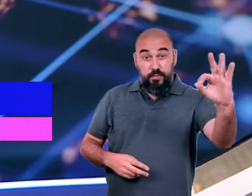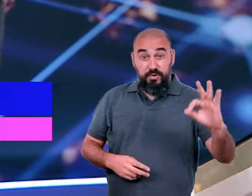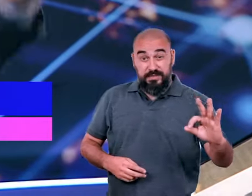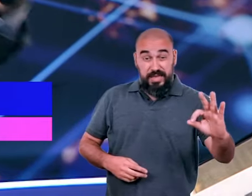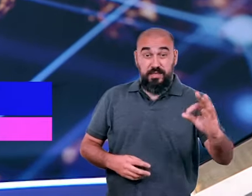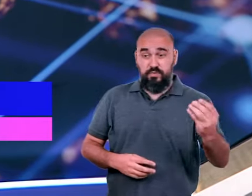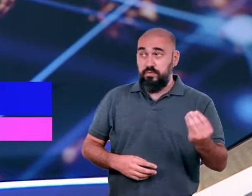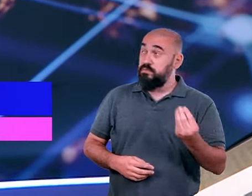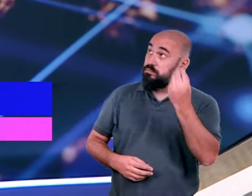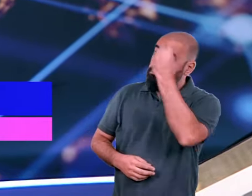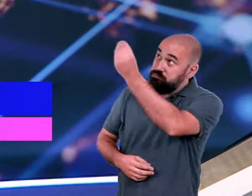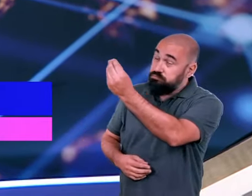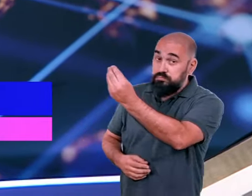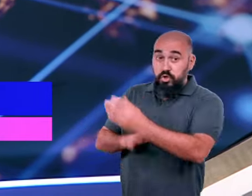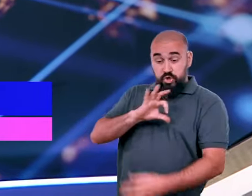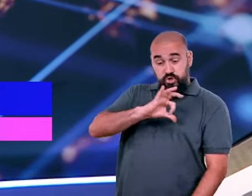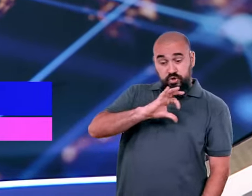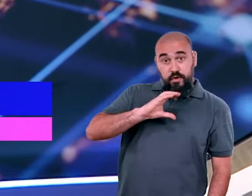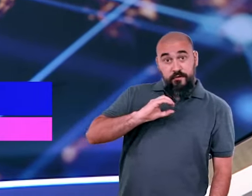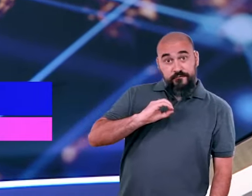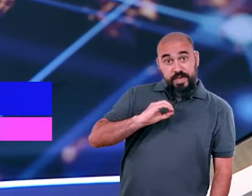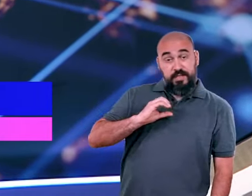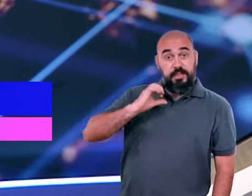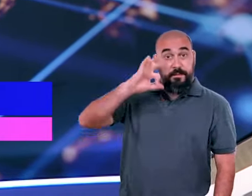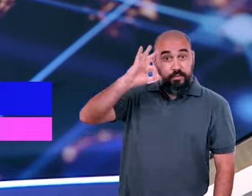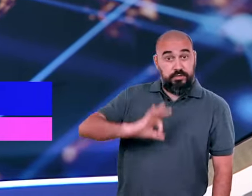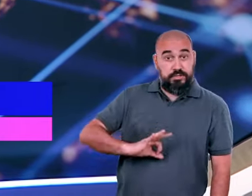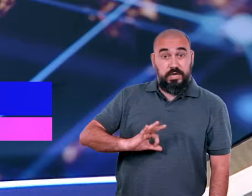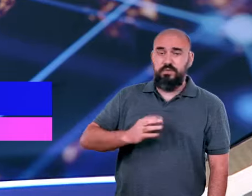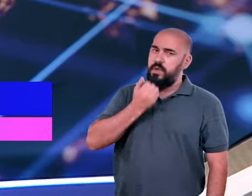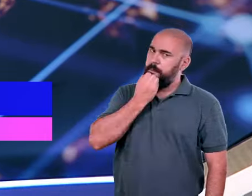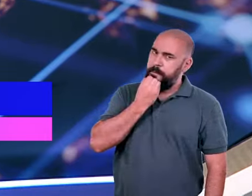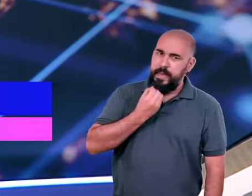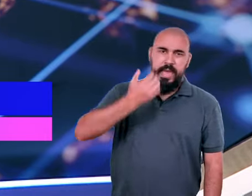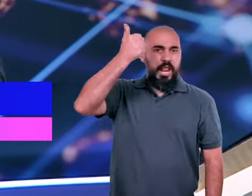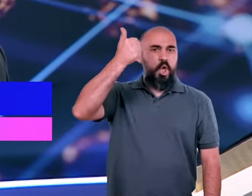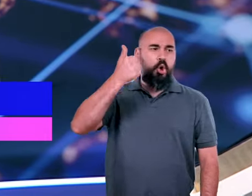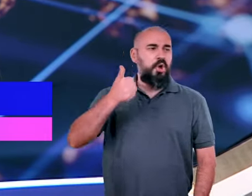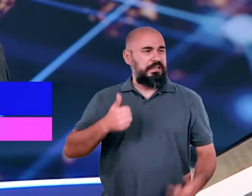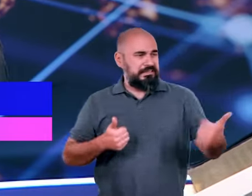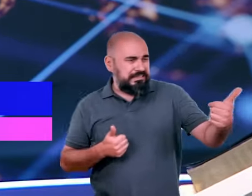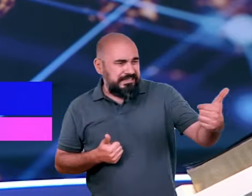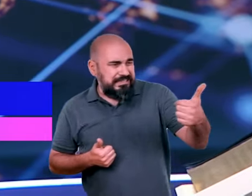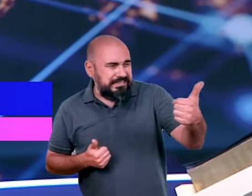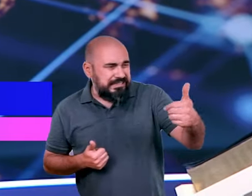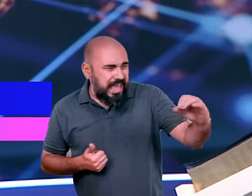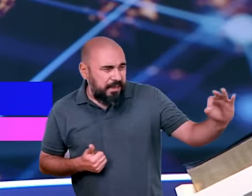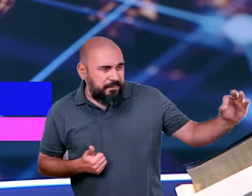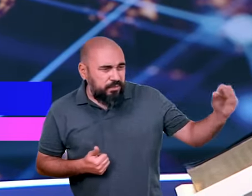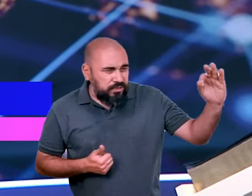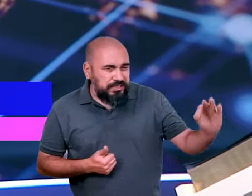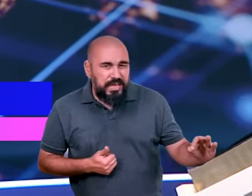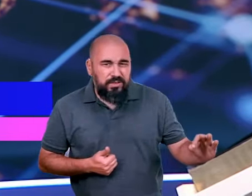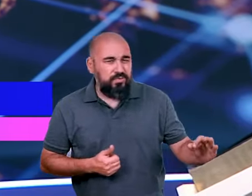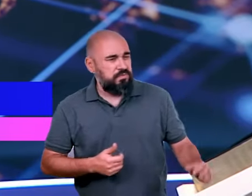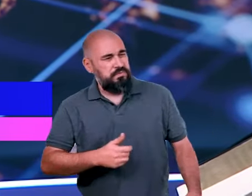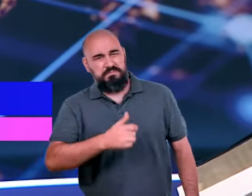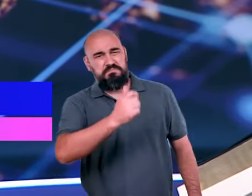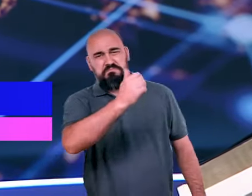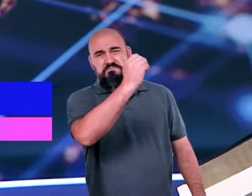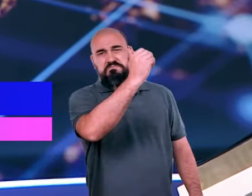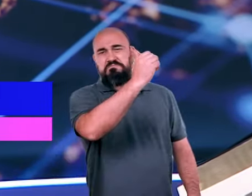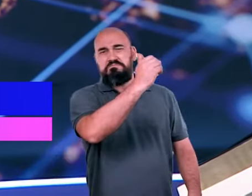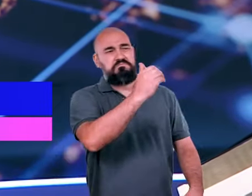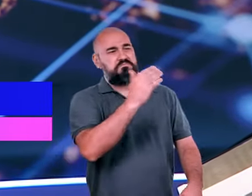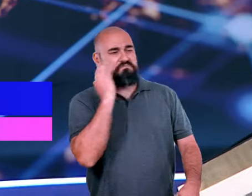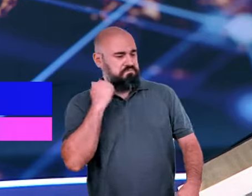e ficar com 90% vale mais do que ficar com os 100%. A experiência prática mostra que